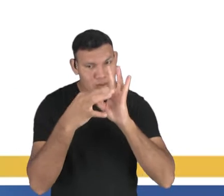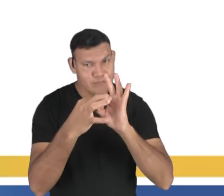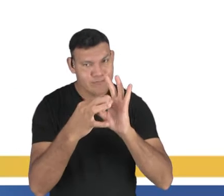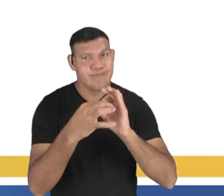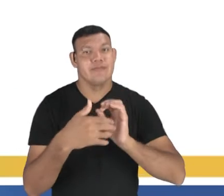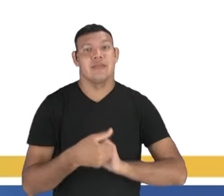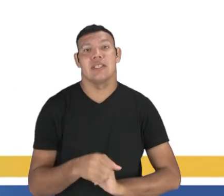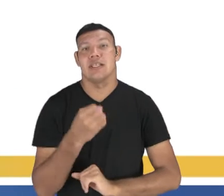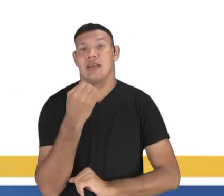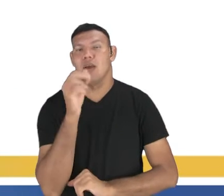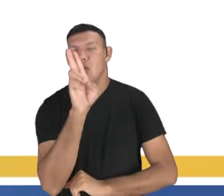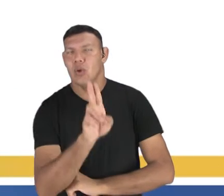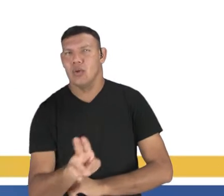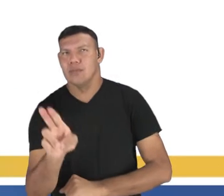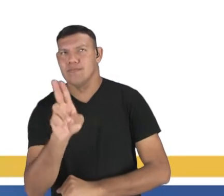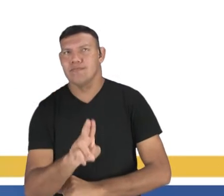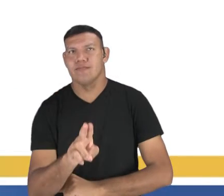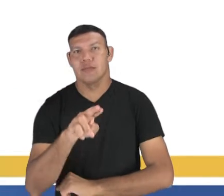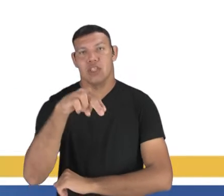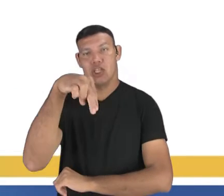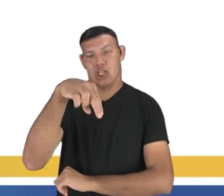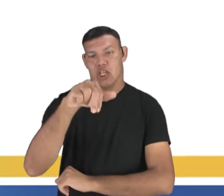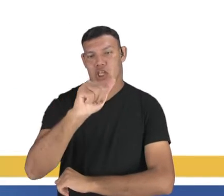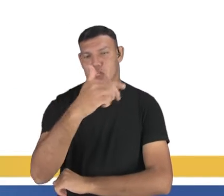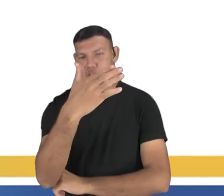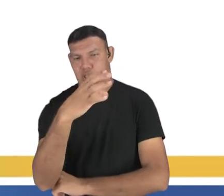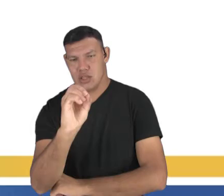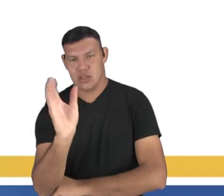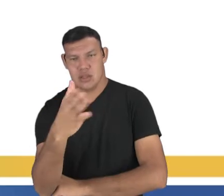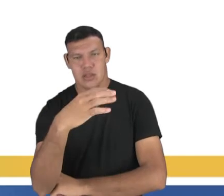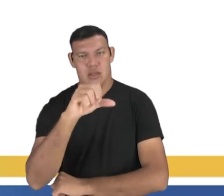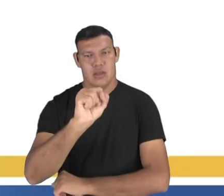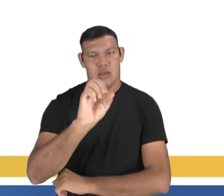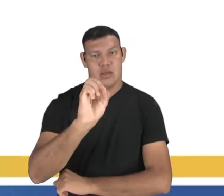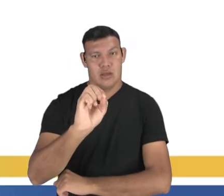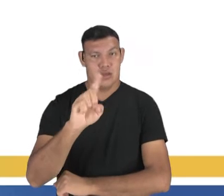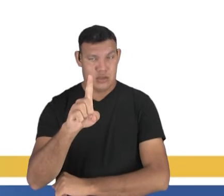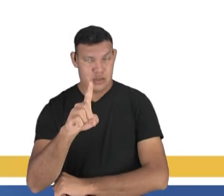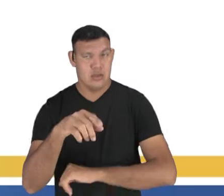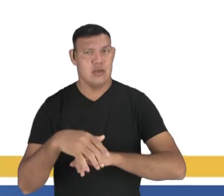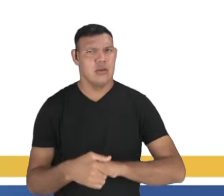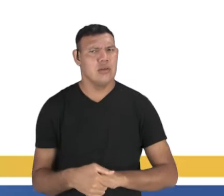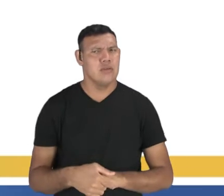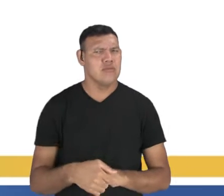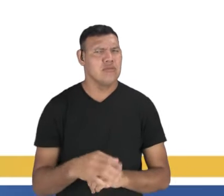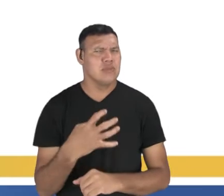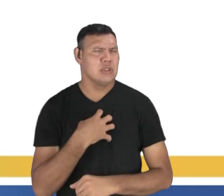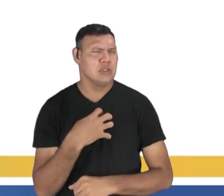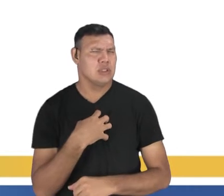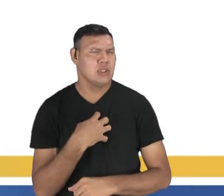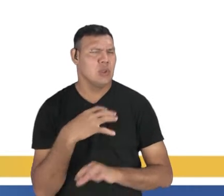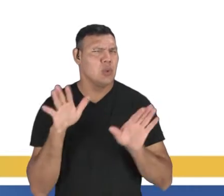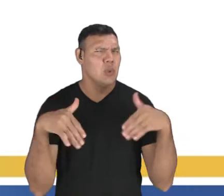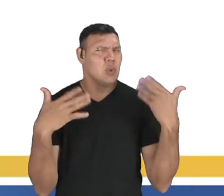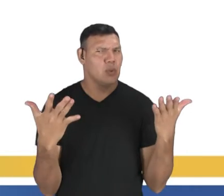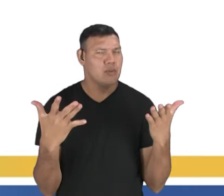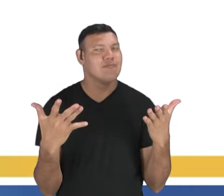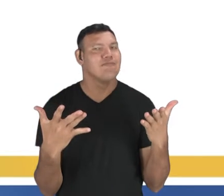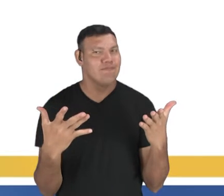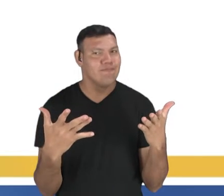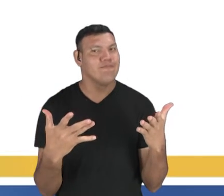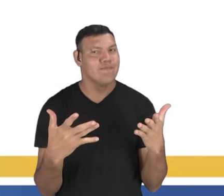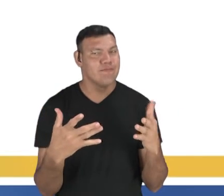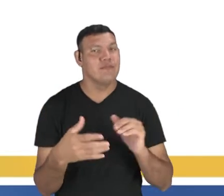Quando ele utilizou não só, ele quis dizer o quê? Que não é só uma intenção, mas também